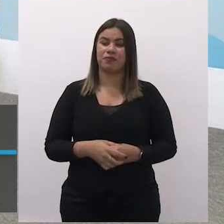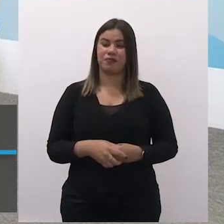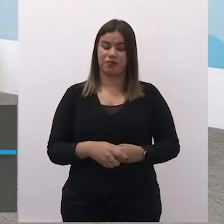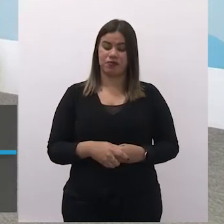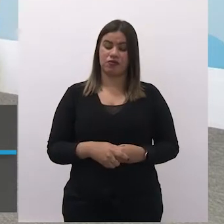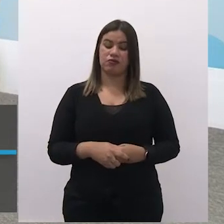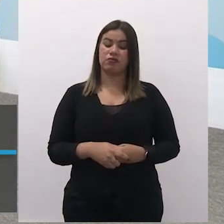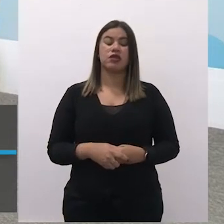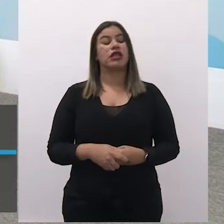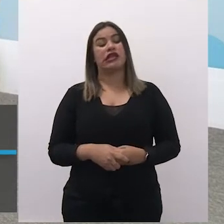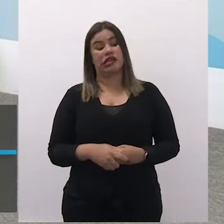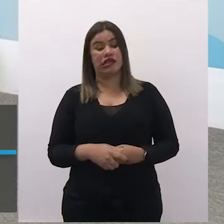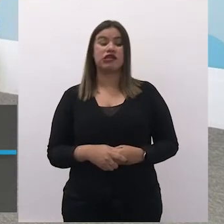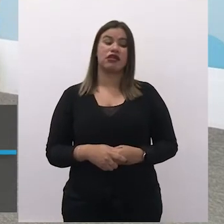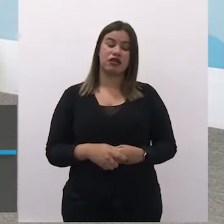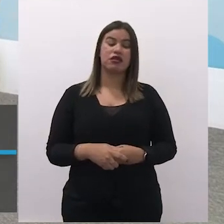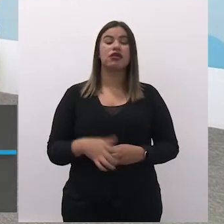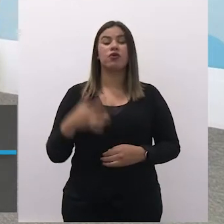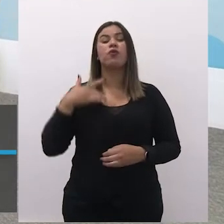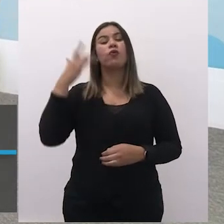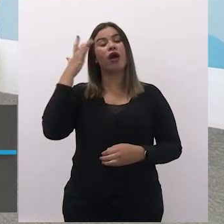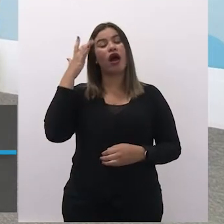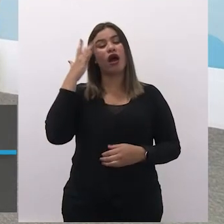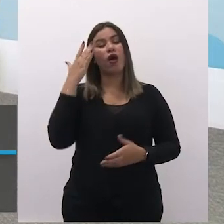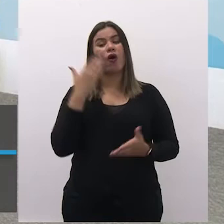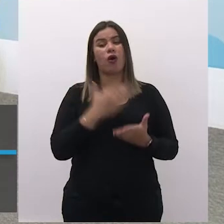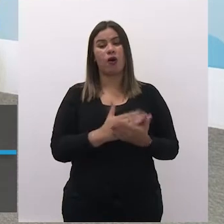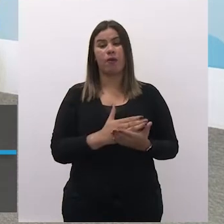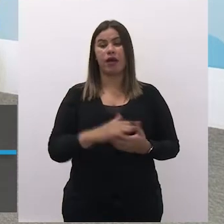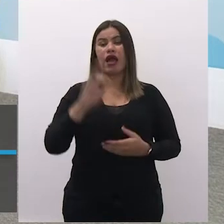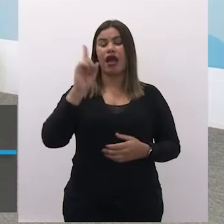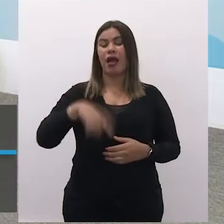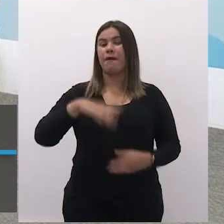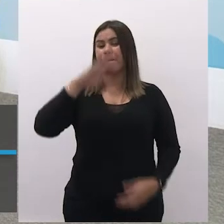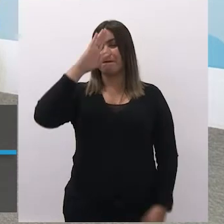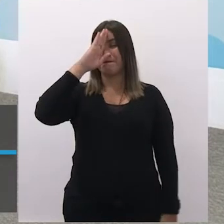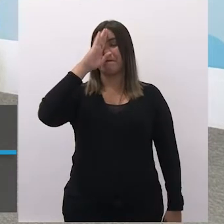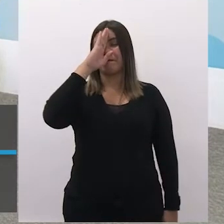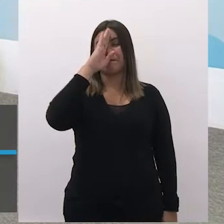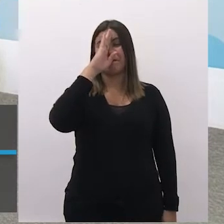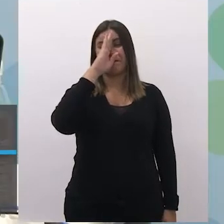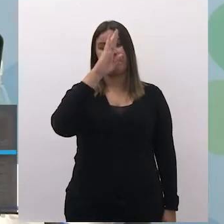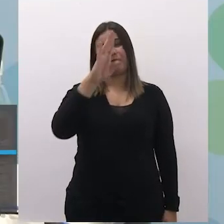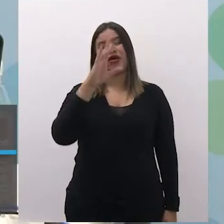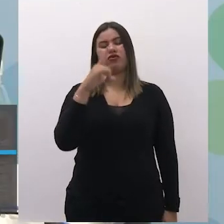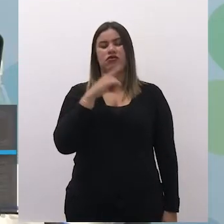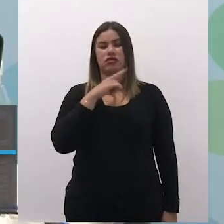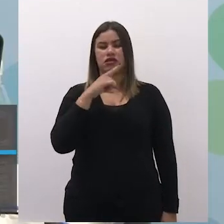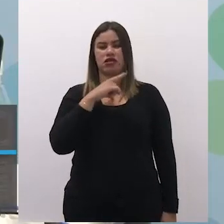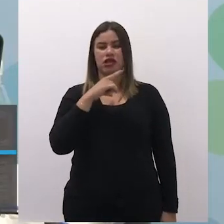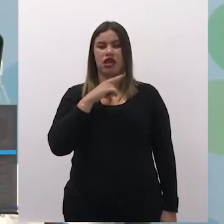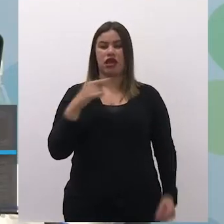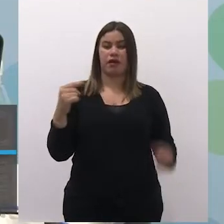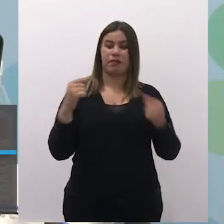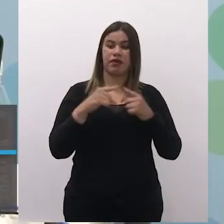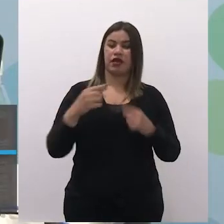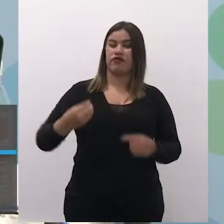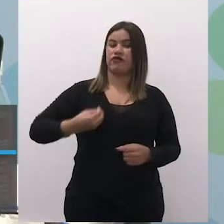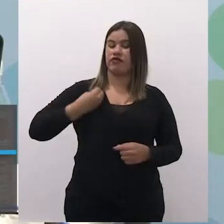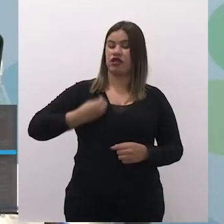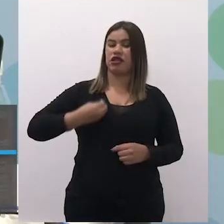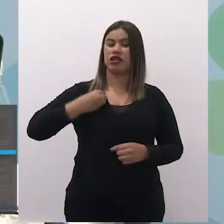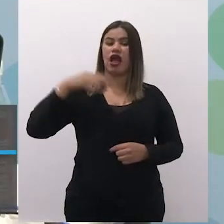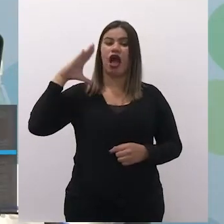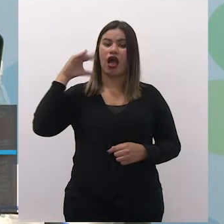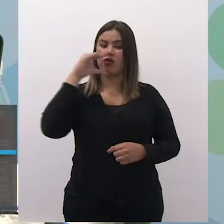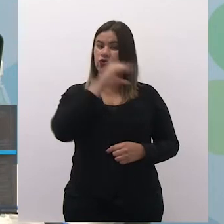o começo dessa etapa é o principal ponto de início da vida adulta, né? A hora que a